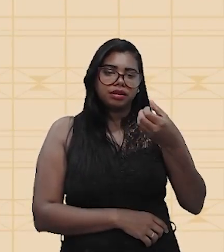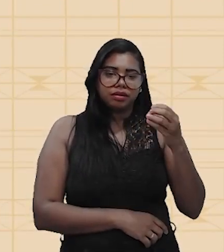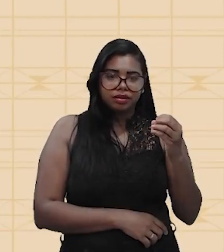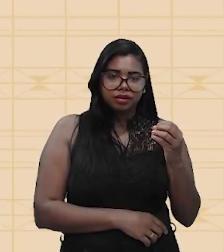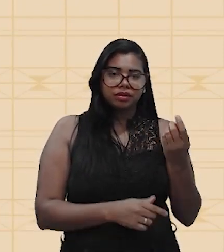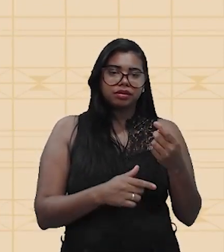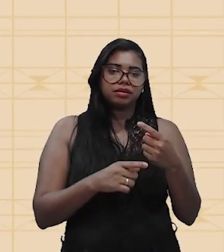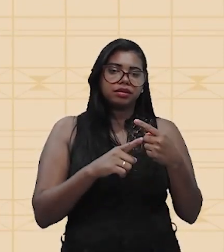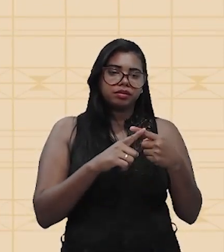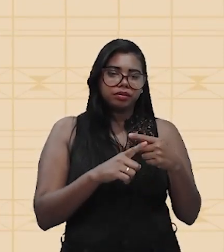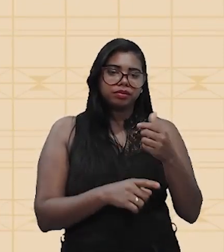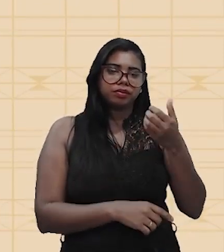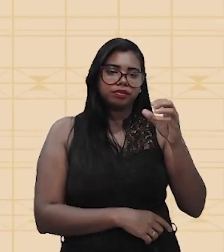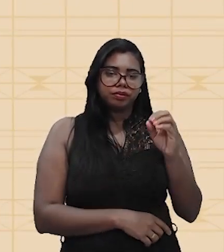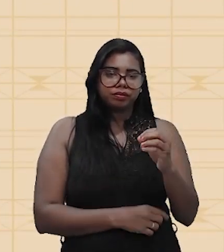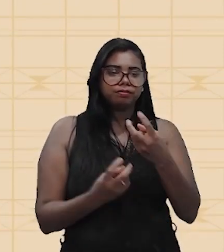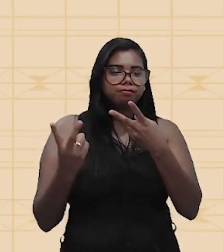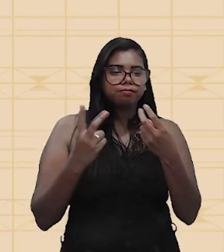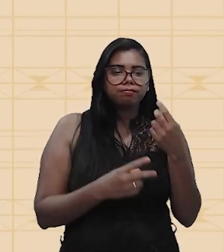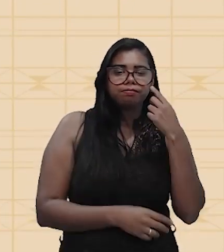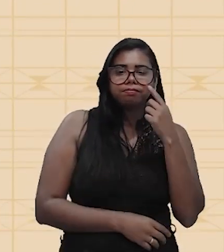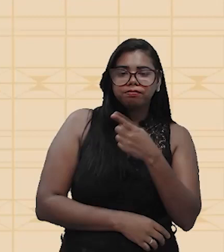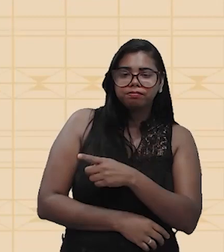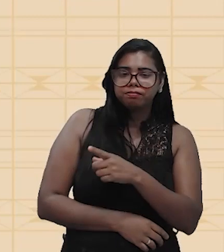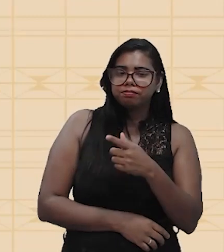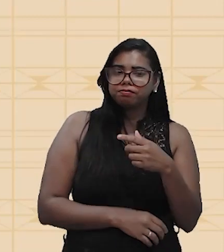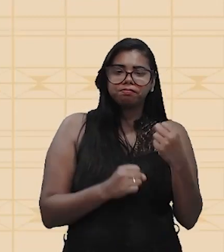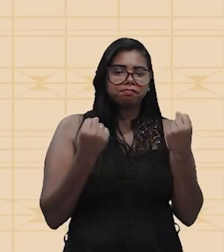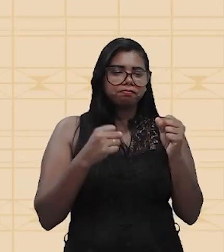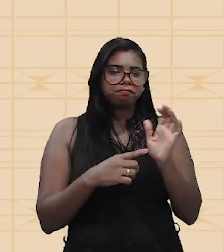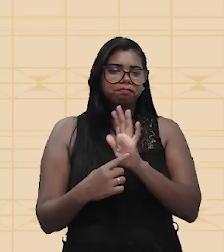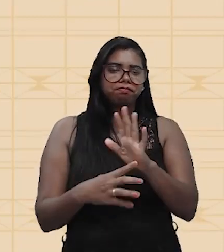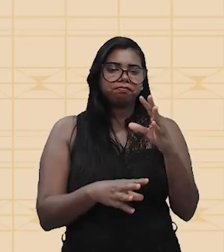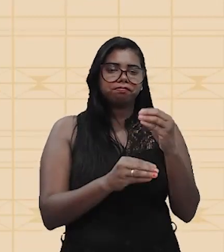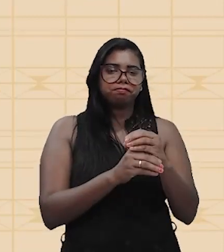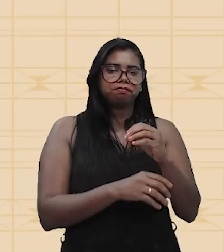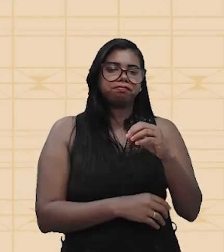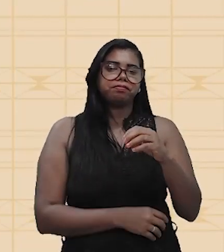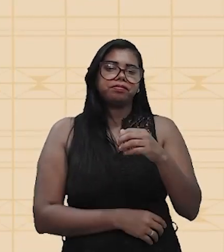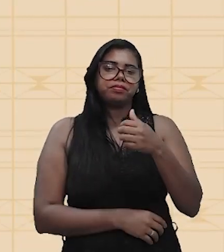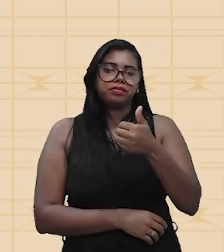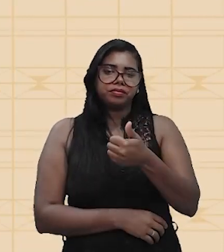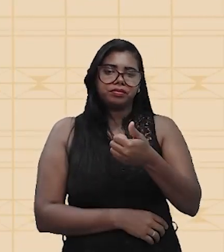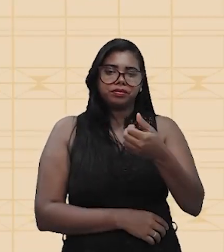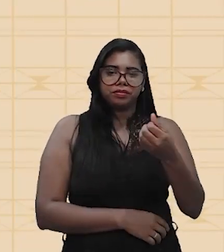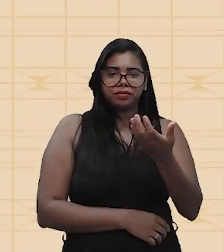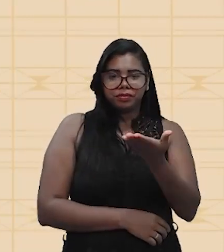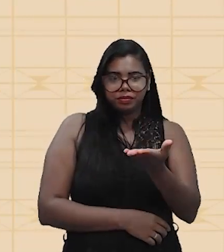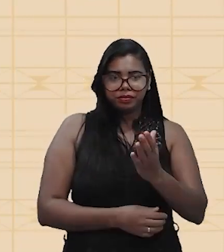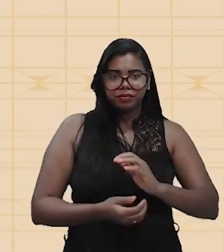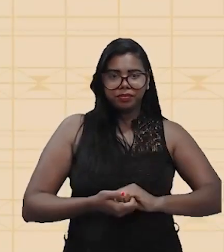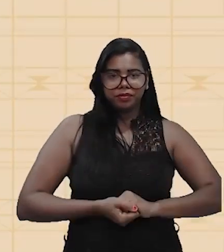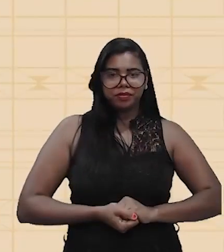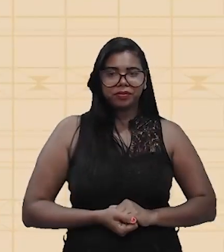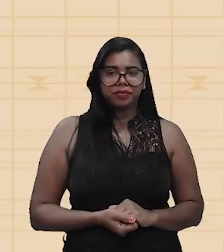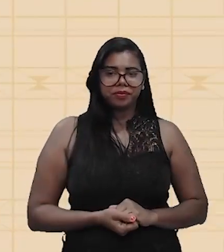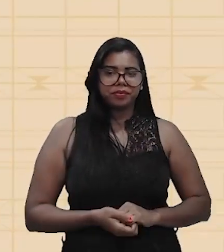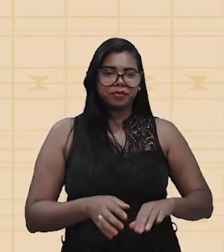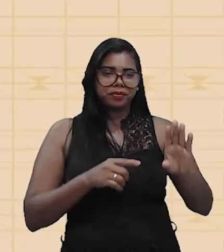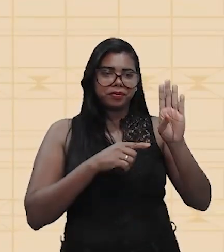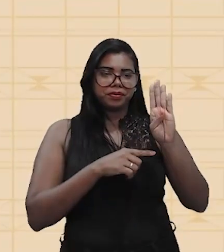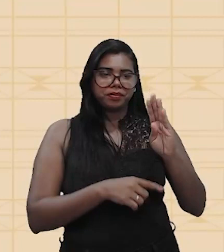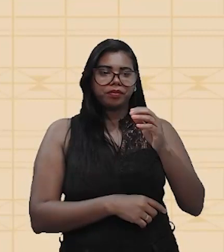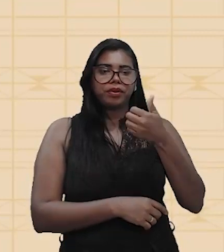segundos. Perceba que nós não precisamos unificar as três equações e o resultado da letra B de abestado, 1.600